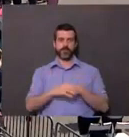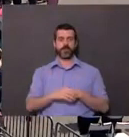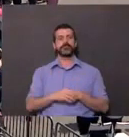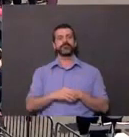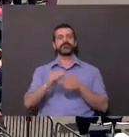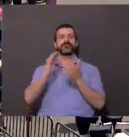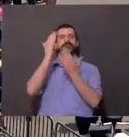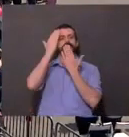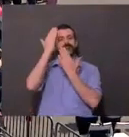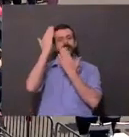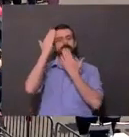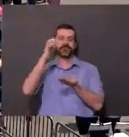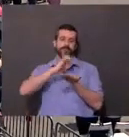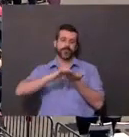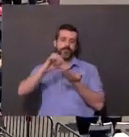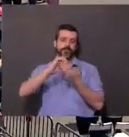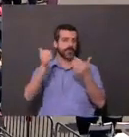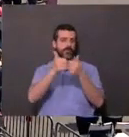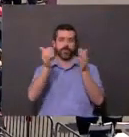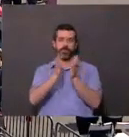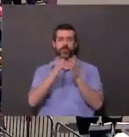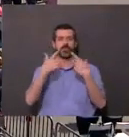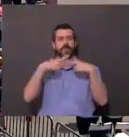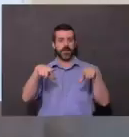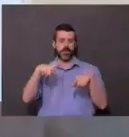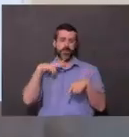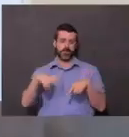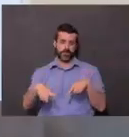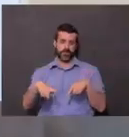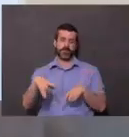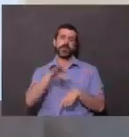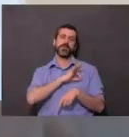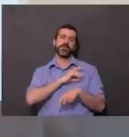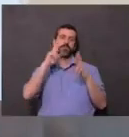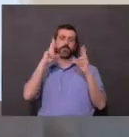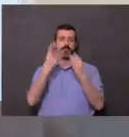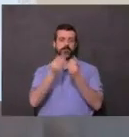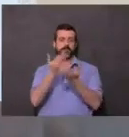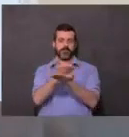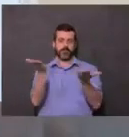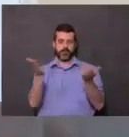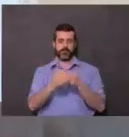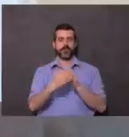Saúdo todos os peregrinos de língua portuguesa. O Senhor esteja convosco.